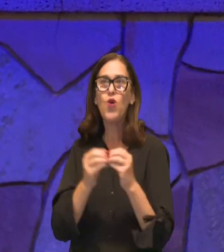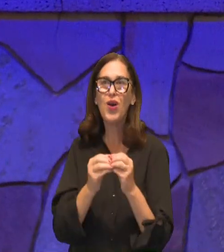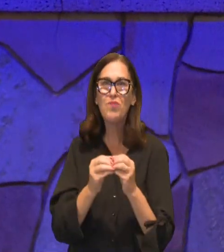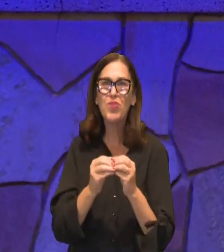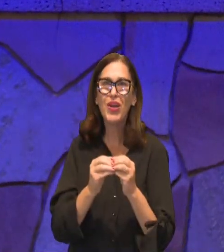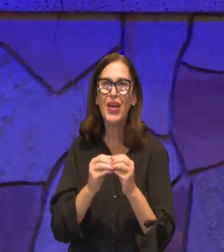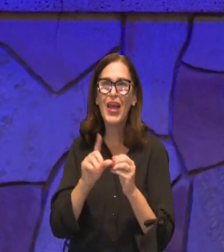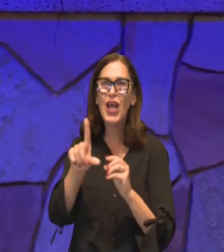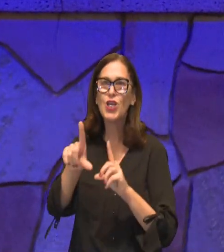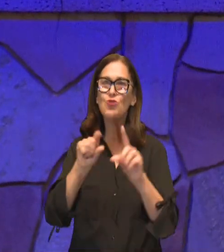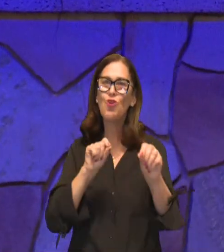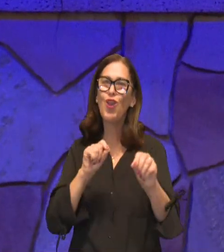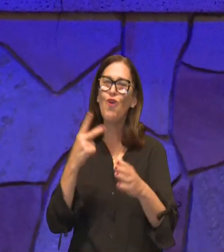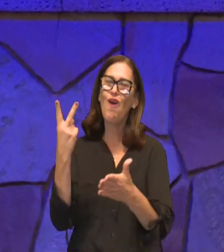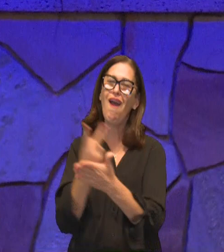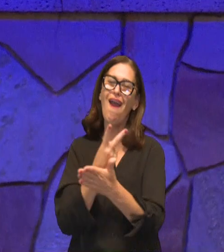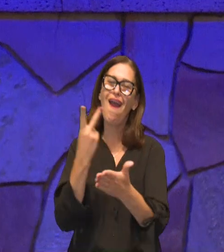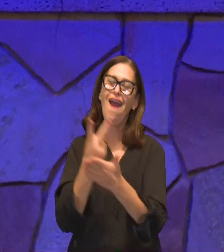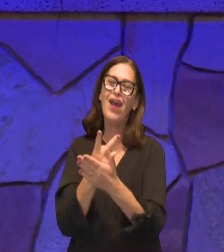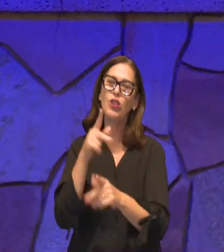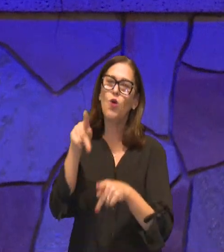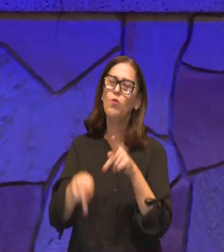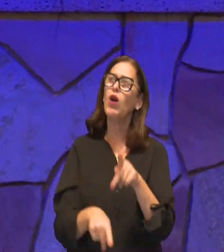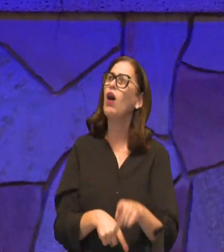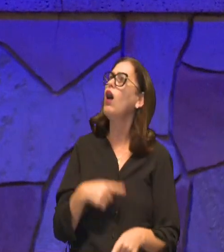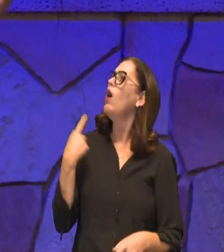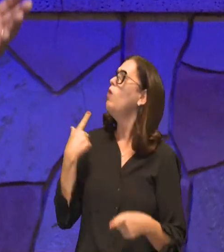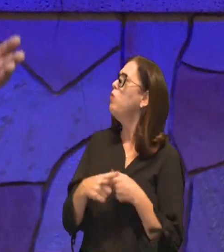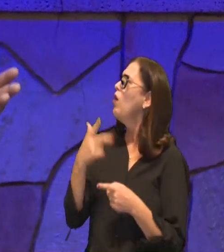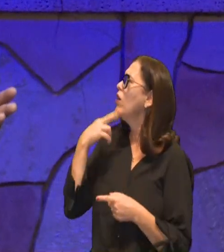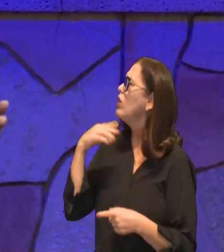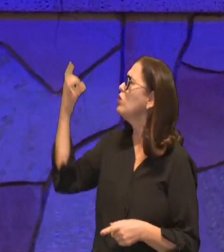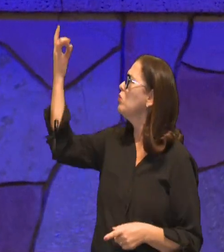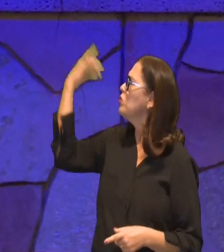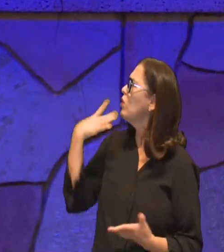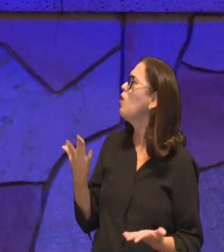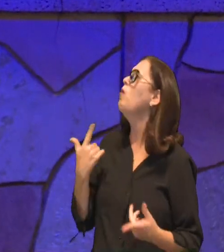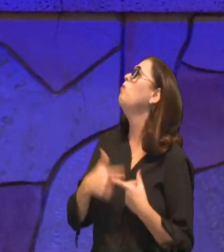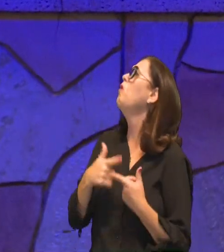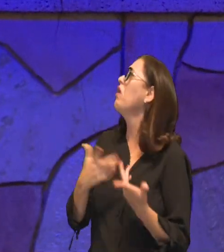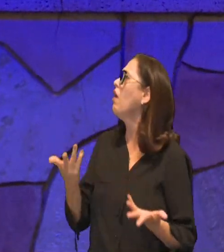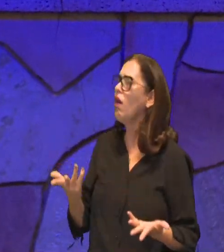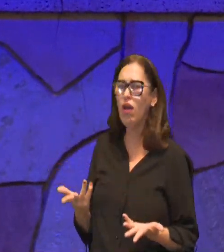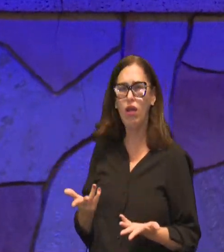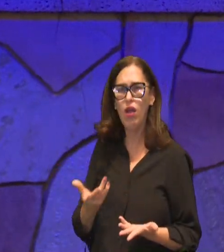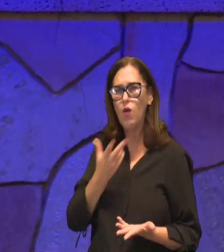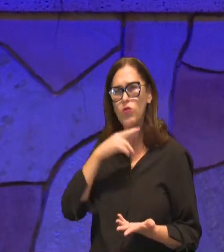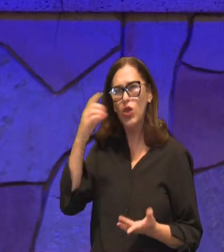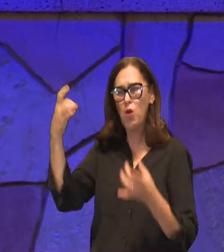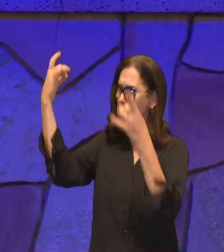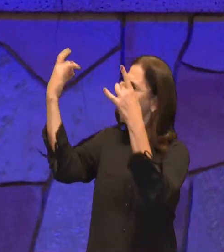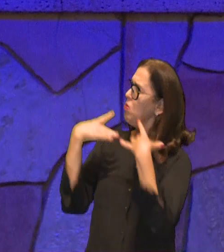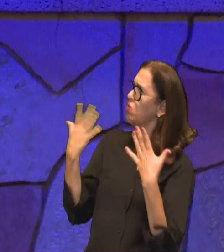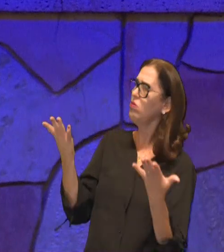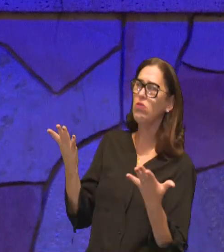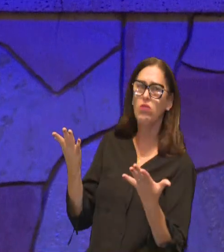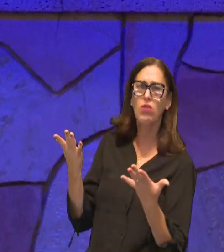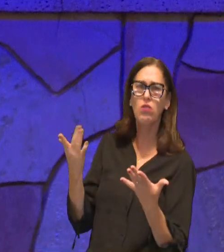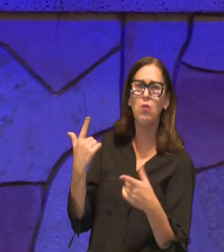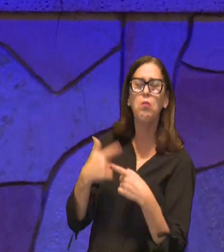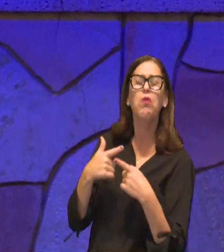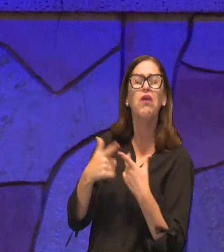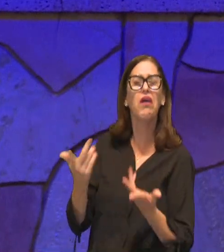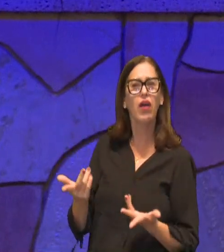decisões. O povo, então, estava perguntando: por que o Senhor nos desamparou? Por que o Senhor nos